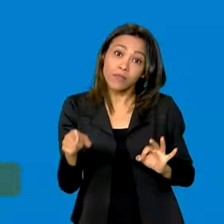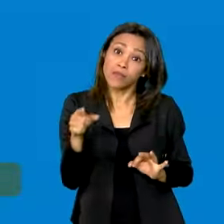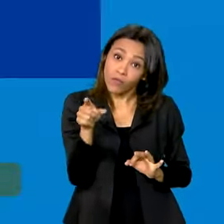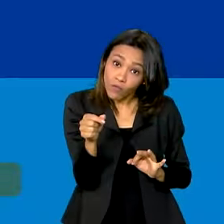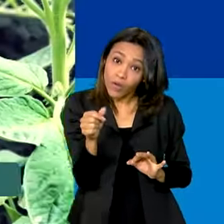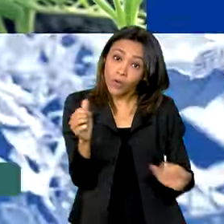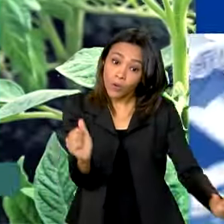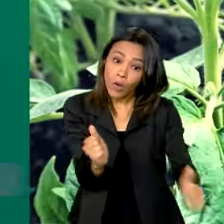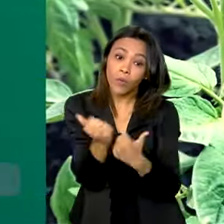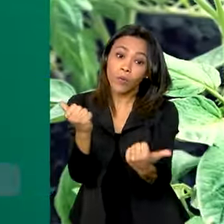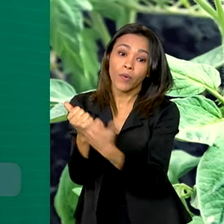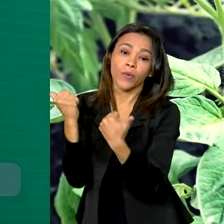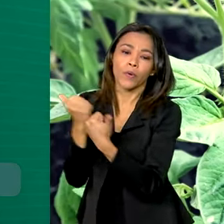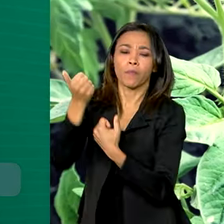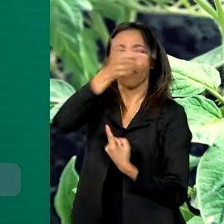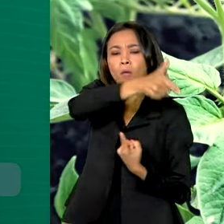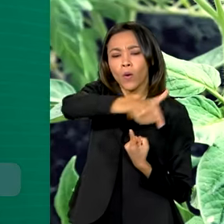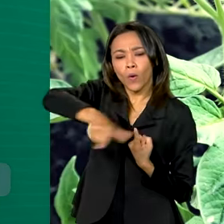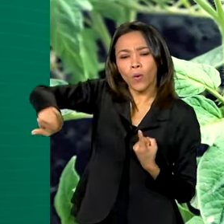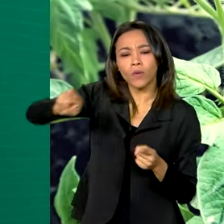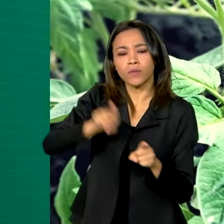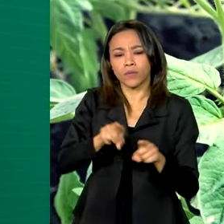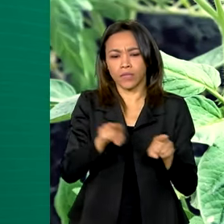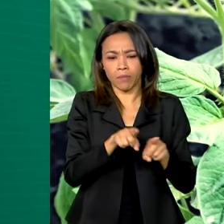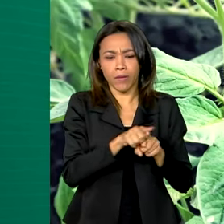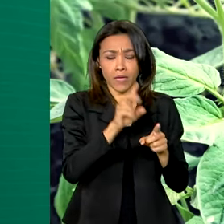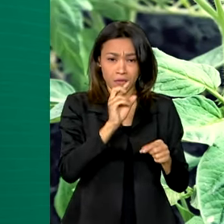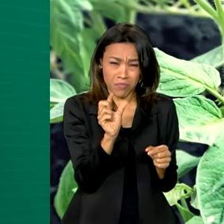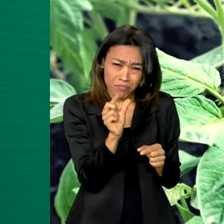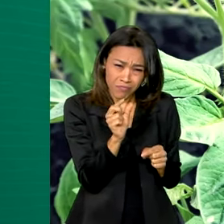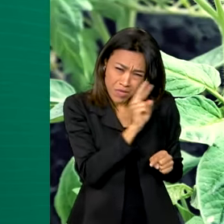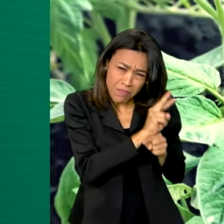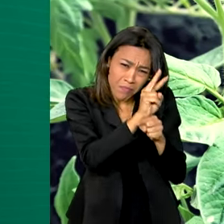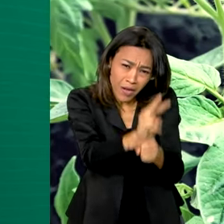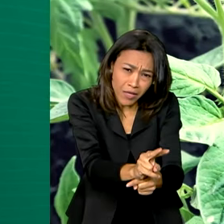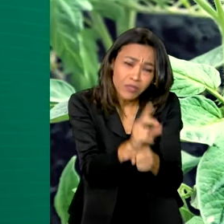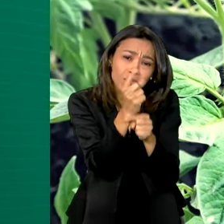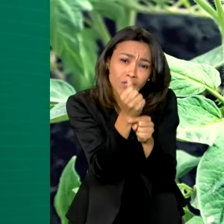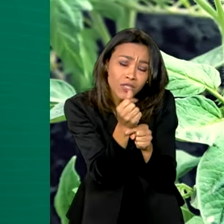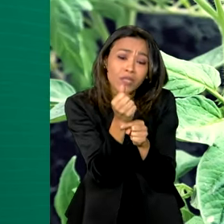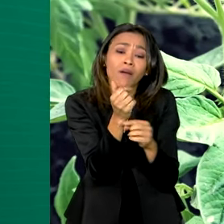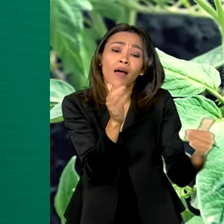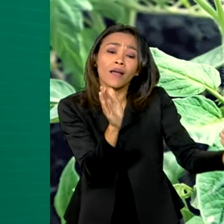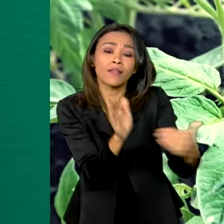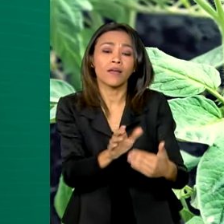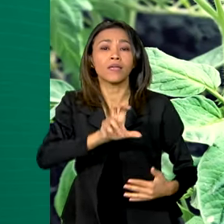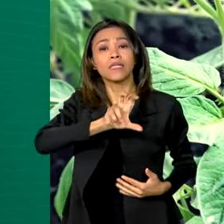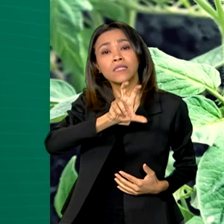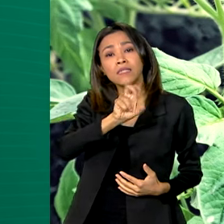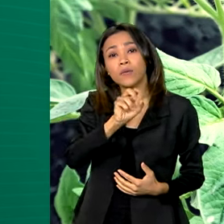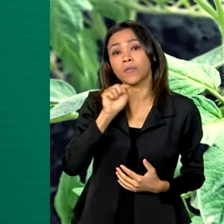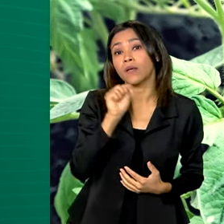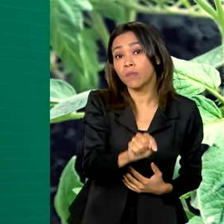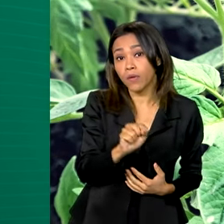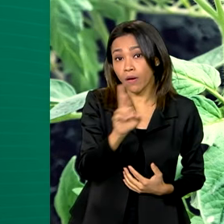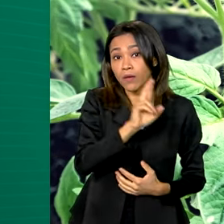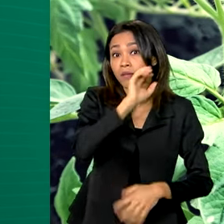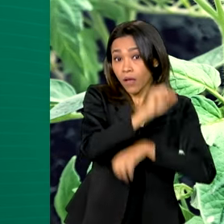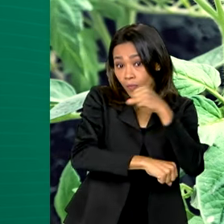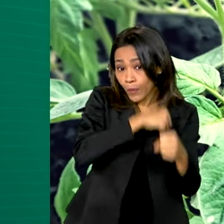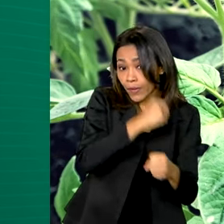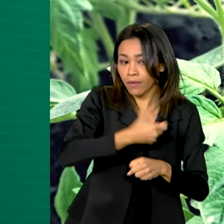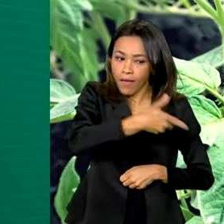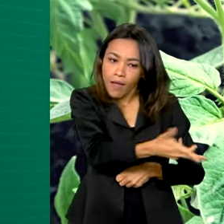cooperação. Outra iniciativa é o microcrédito para famílias agricultoras, com renda de até 50 mil reais por ano.